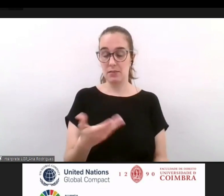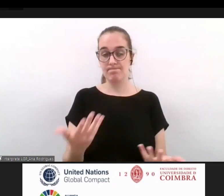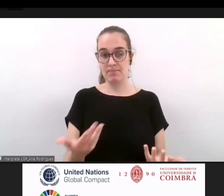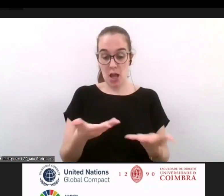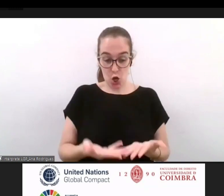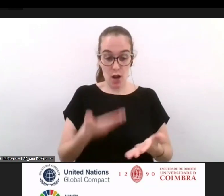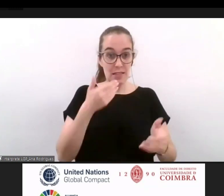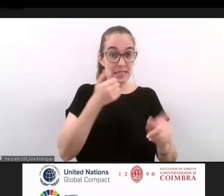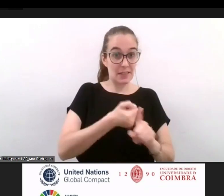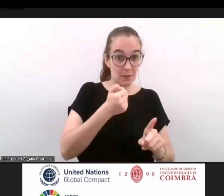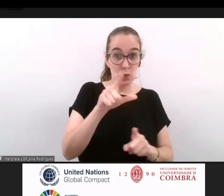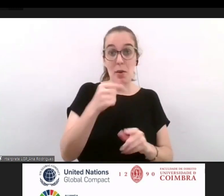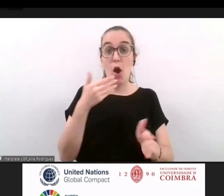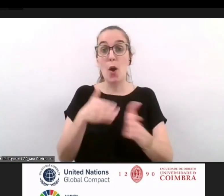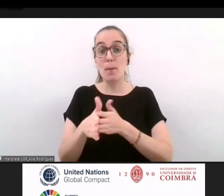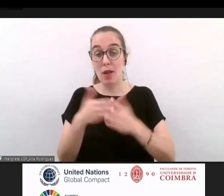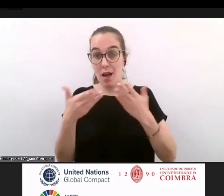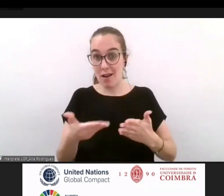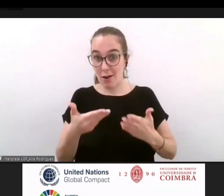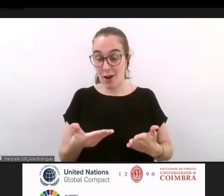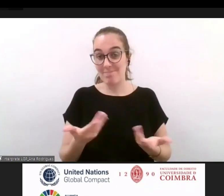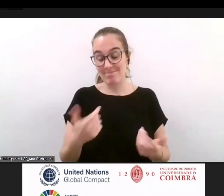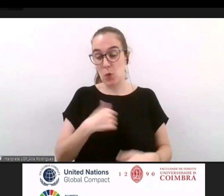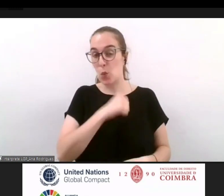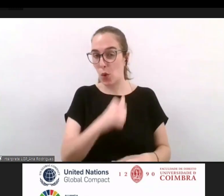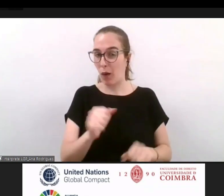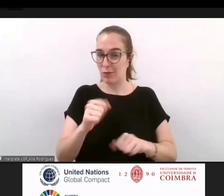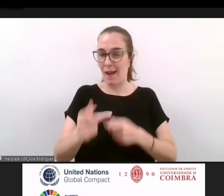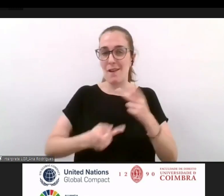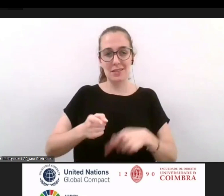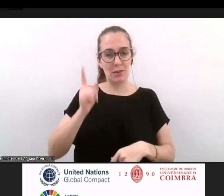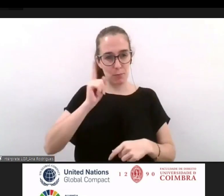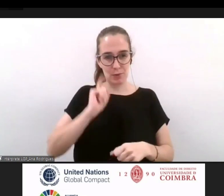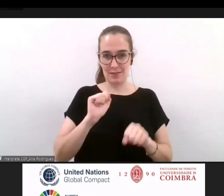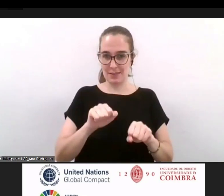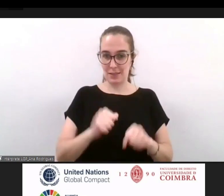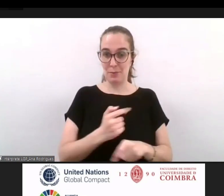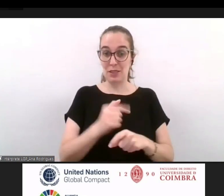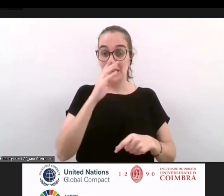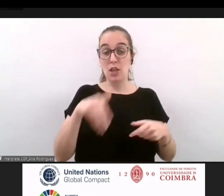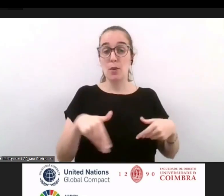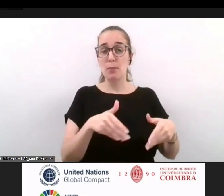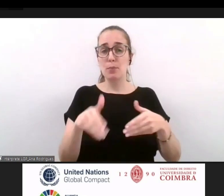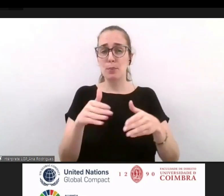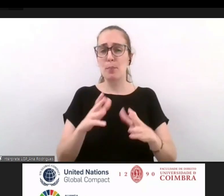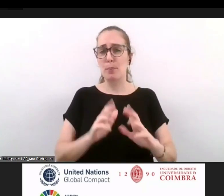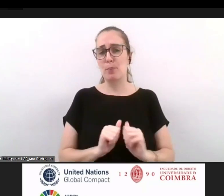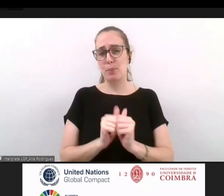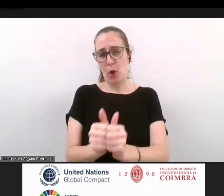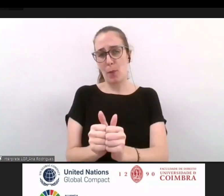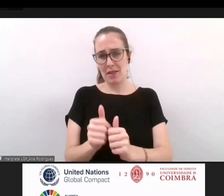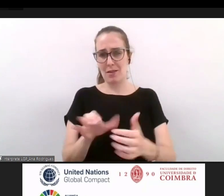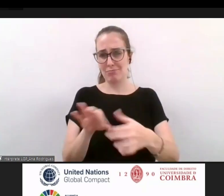oportunidade também está nestes sistemas de monitorização e avaliação para acompanhar este progresso. E relativamente ao ponto que foi feito,